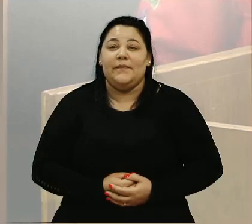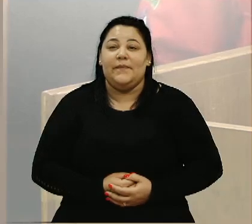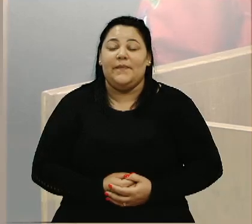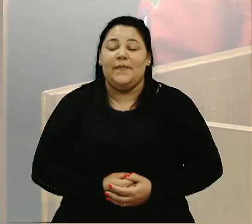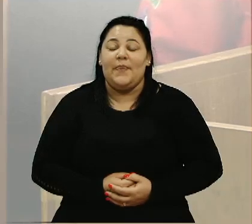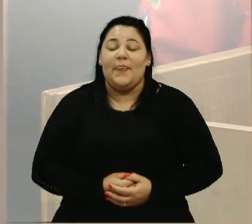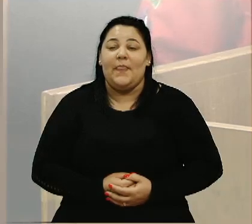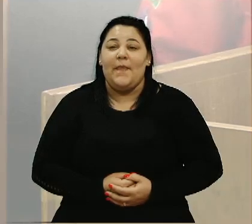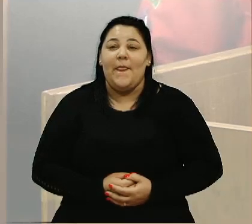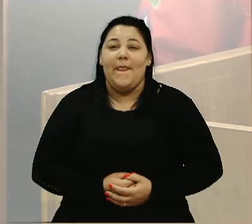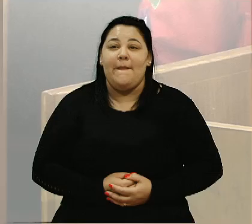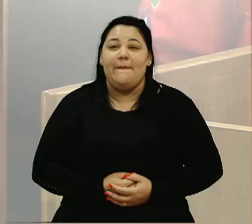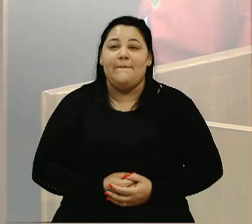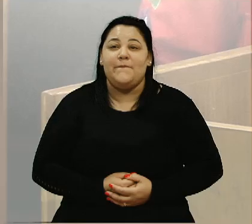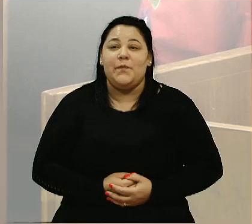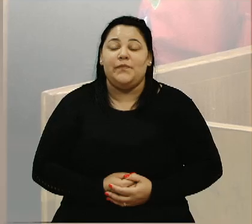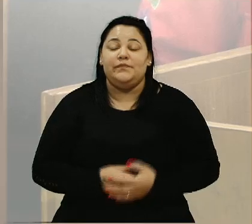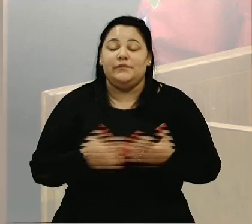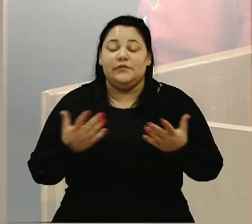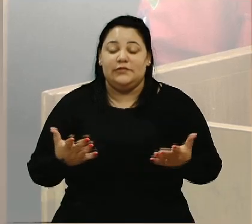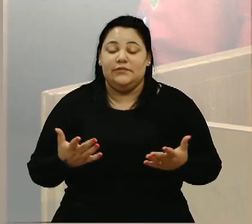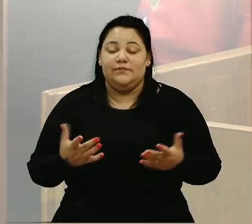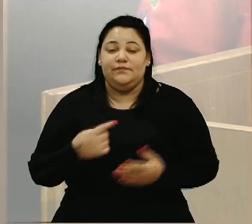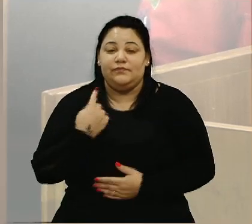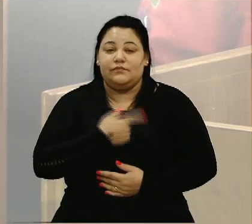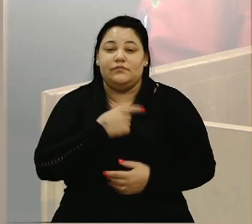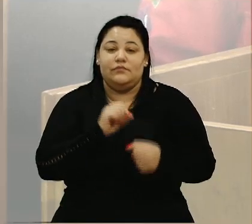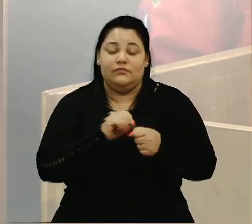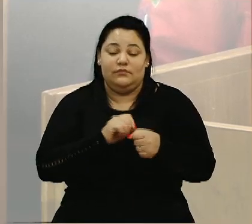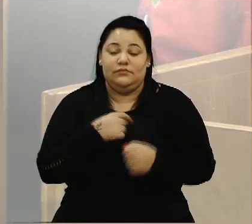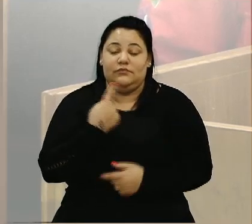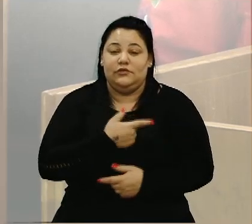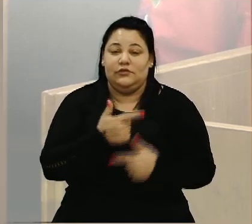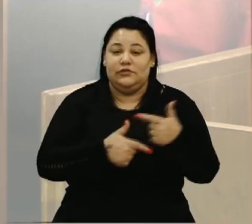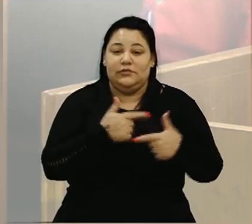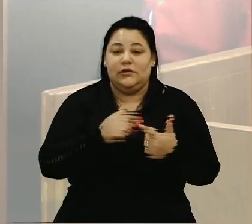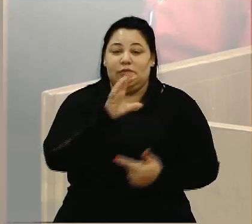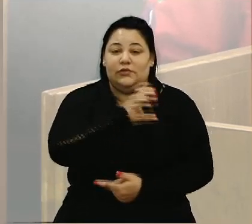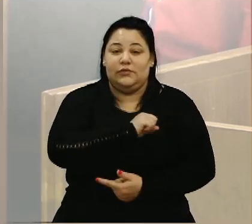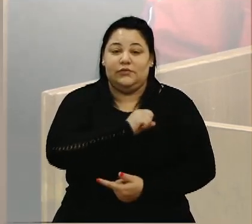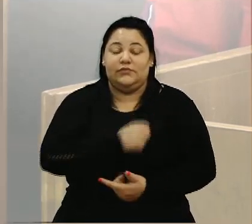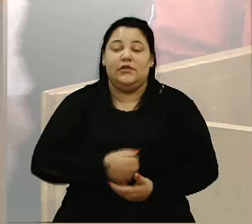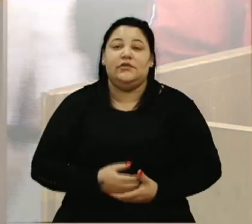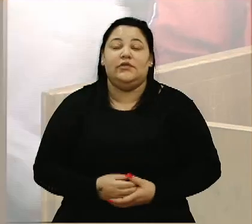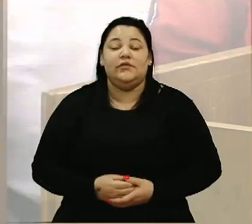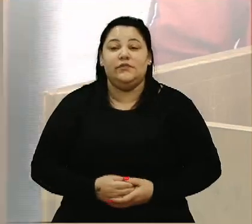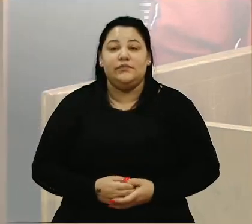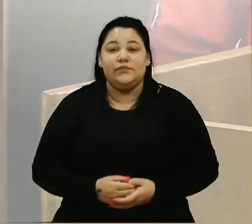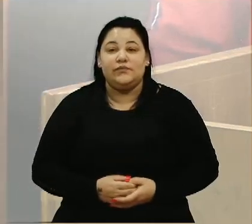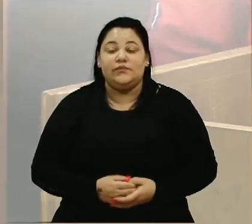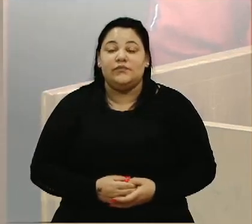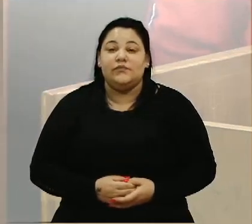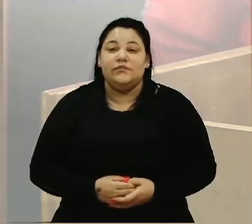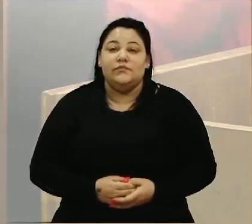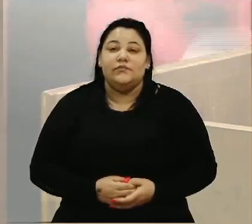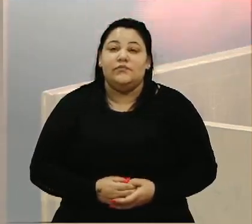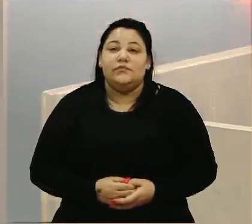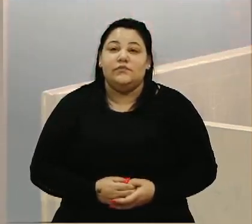Então, pessoal, a gente faz o nosso trabalho por amor. Acredite quem